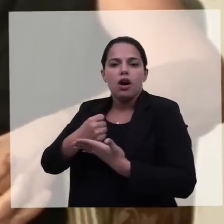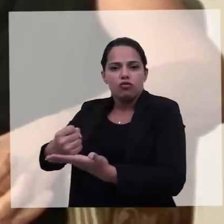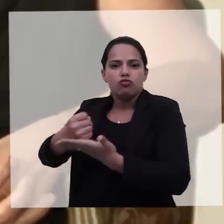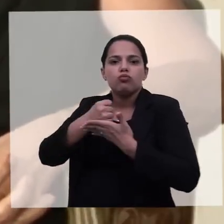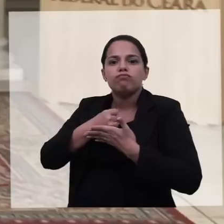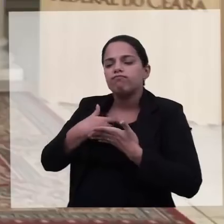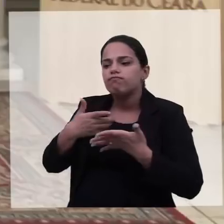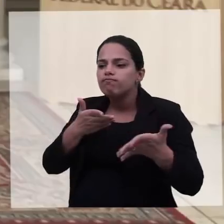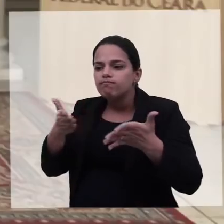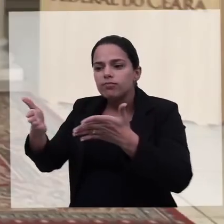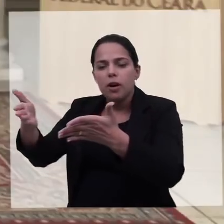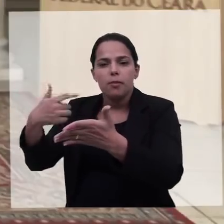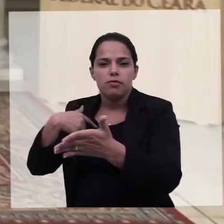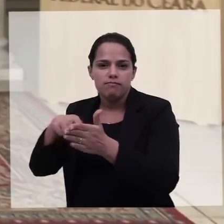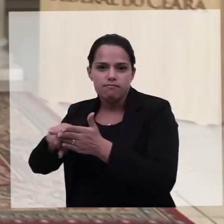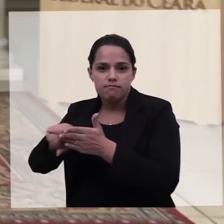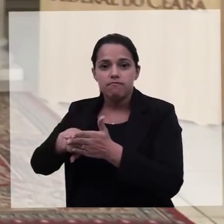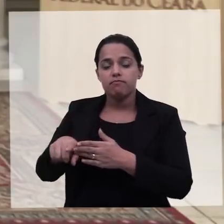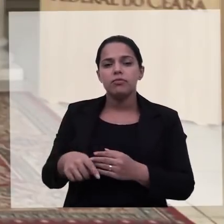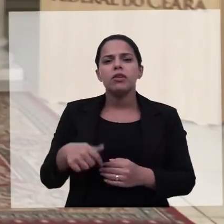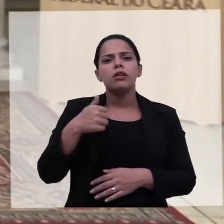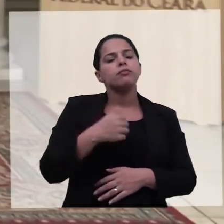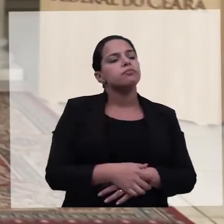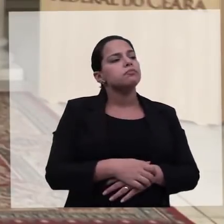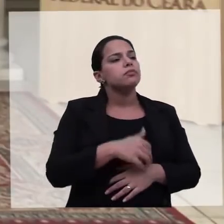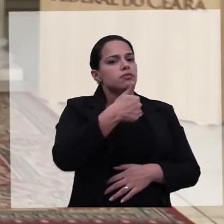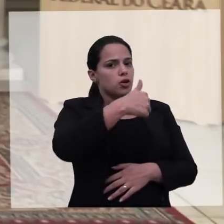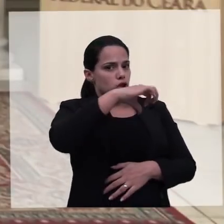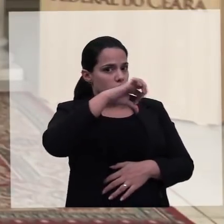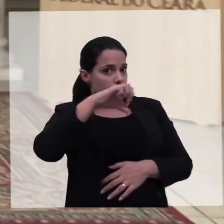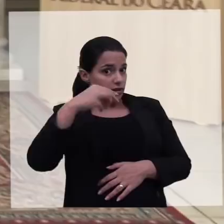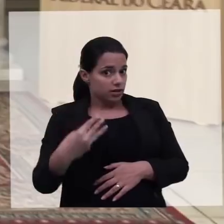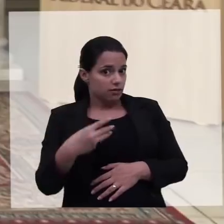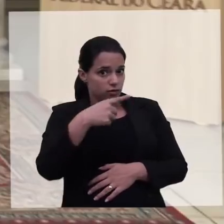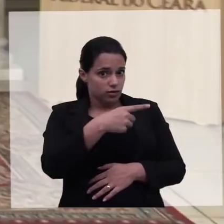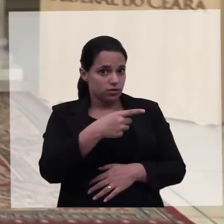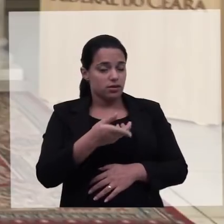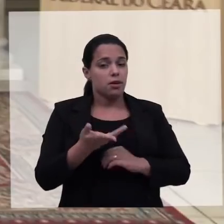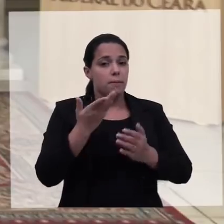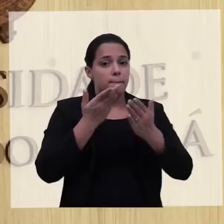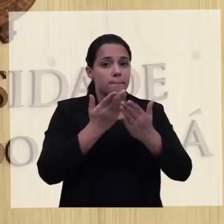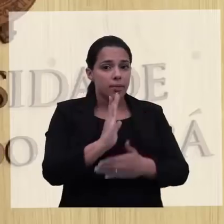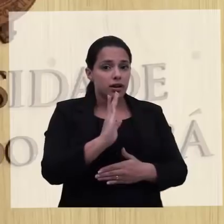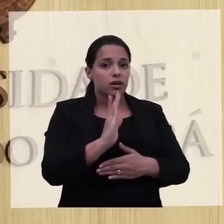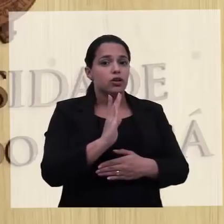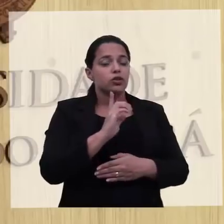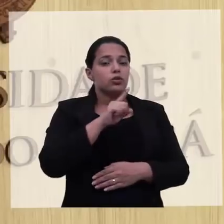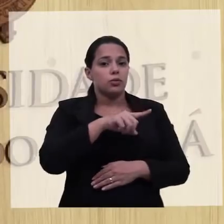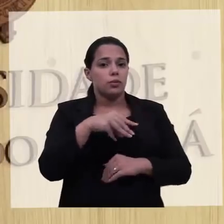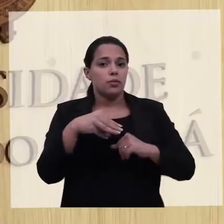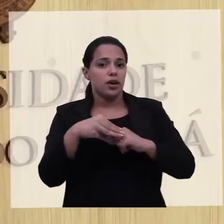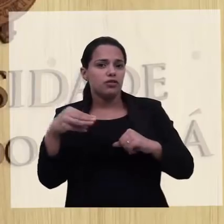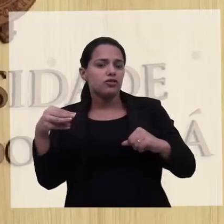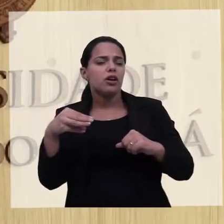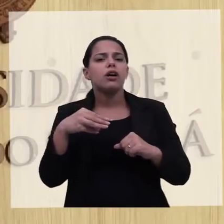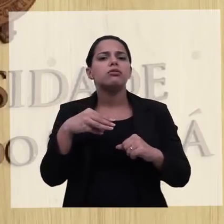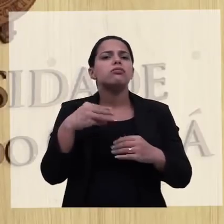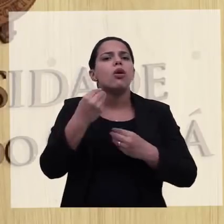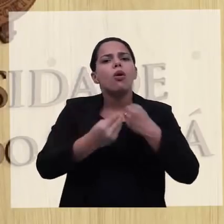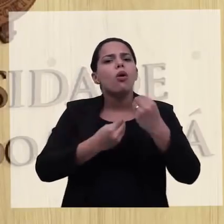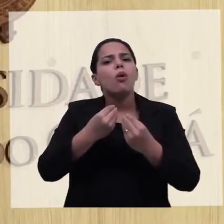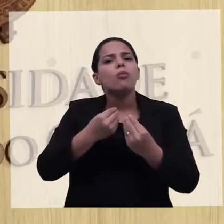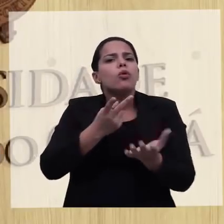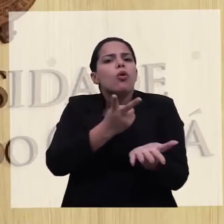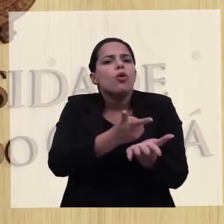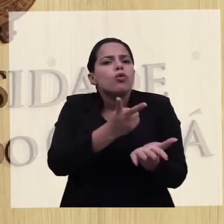sim. Por a pesquisa. Sim. E aí, em 86, a senhora concluiu a sua graduação e entrou no mestrado em agronomia, pesquisando irrigação e drenagem, não foi isso,